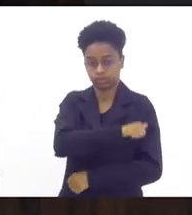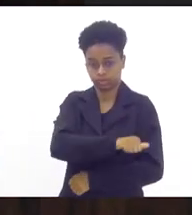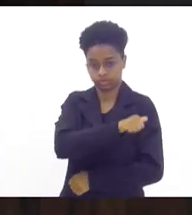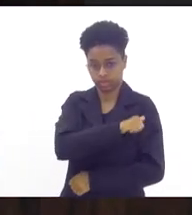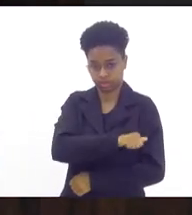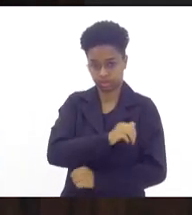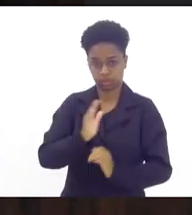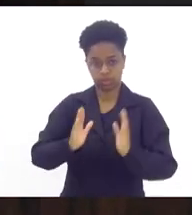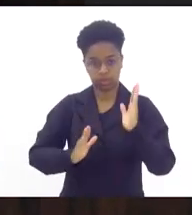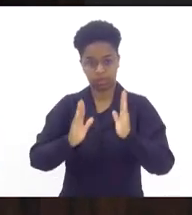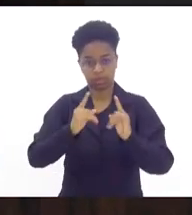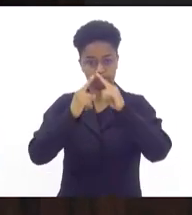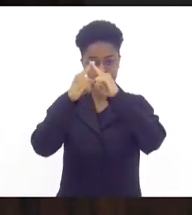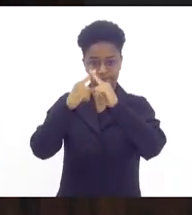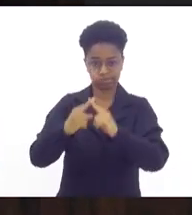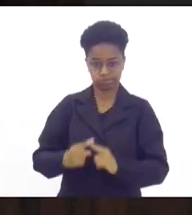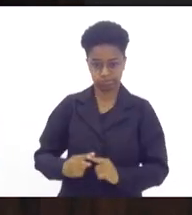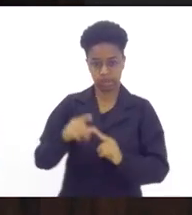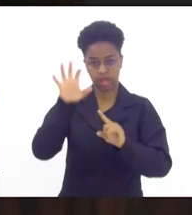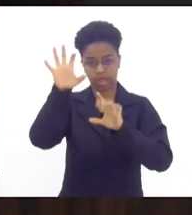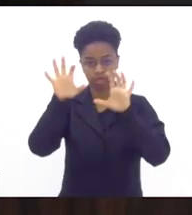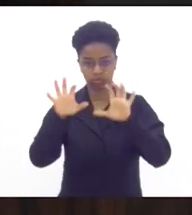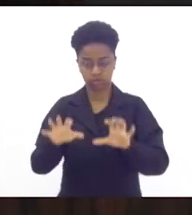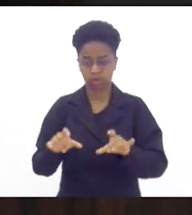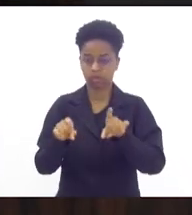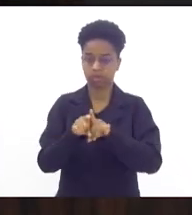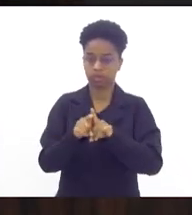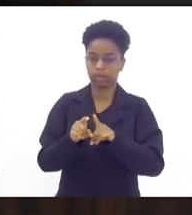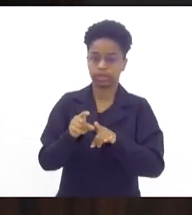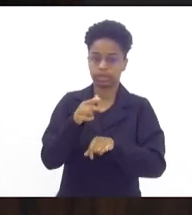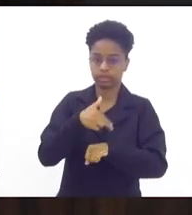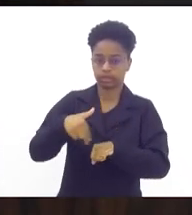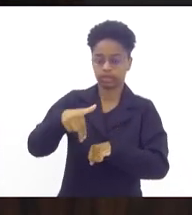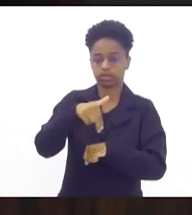os campeonatos regionais e nacionais